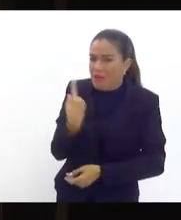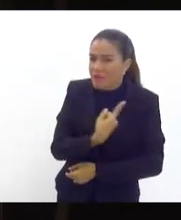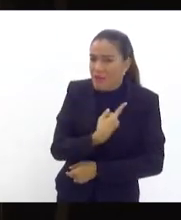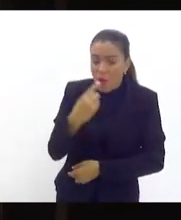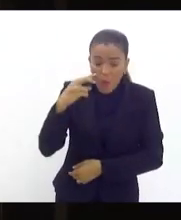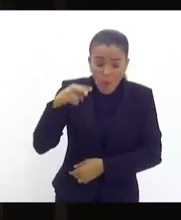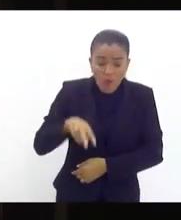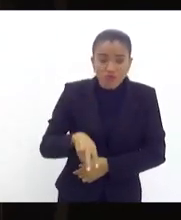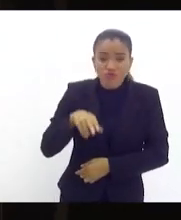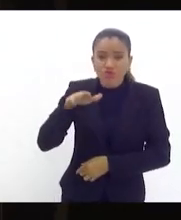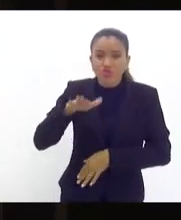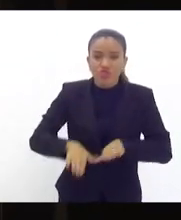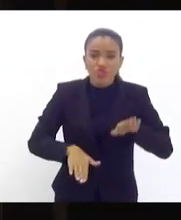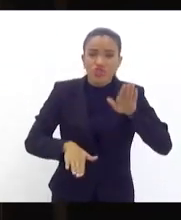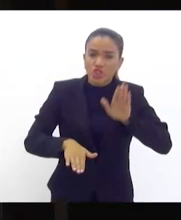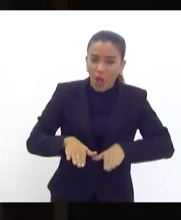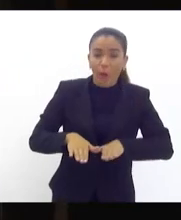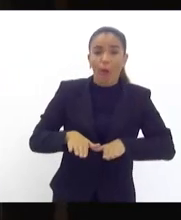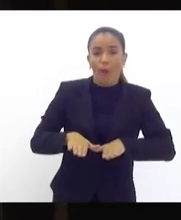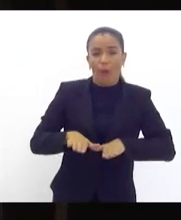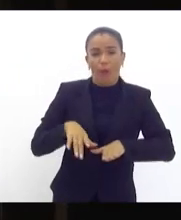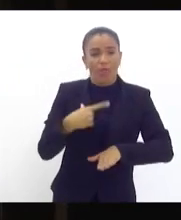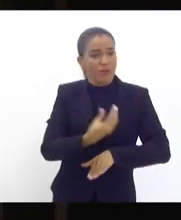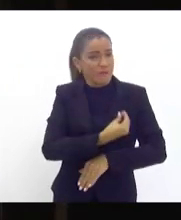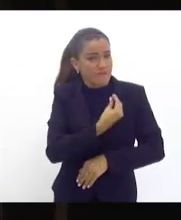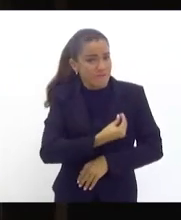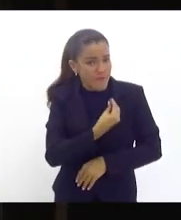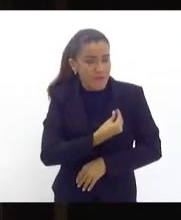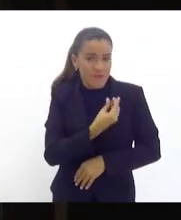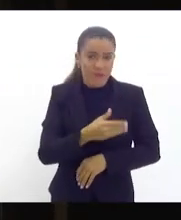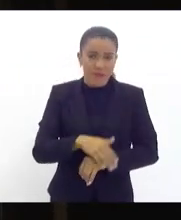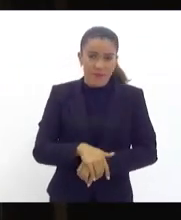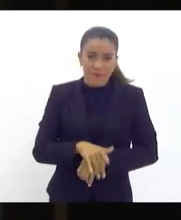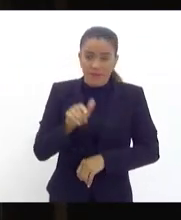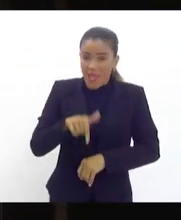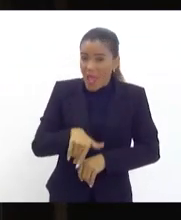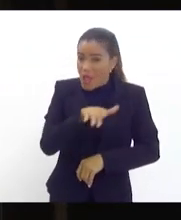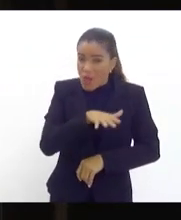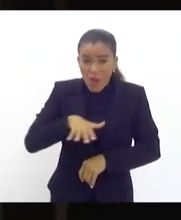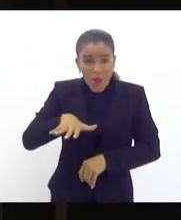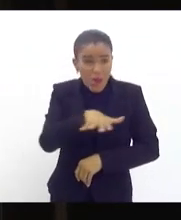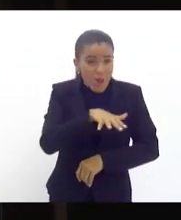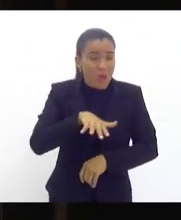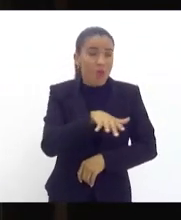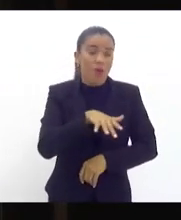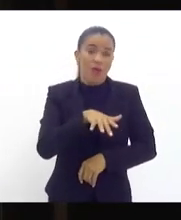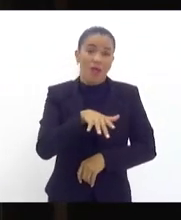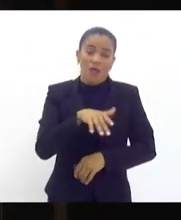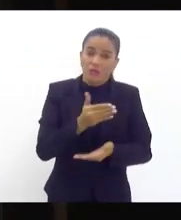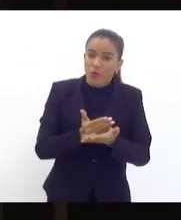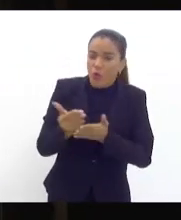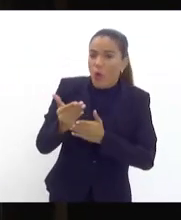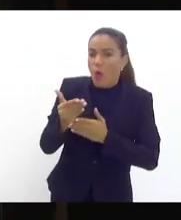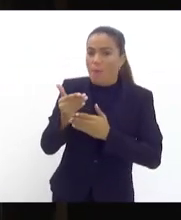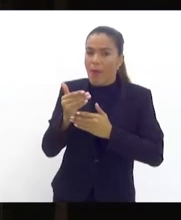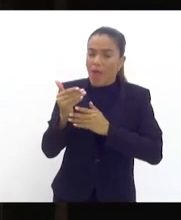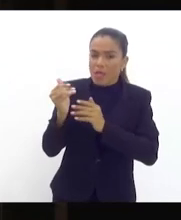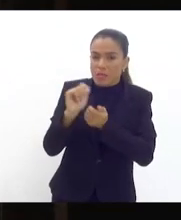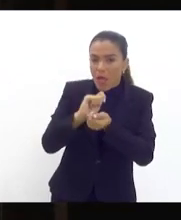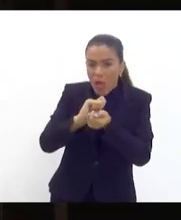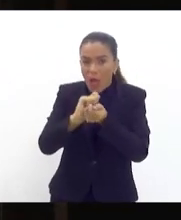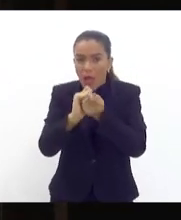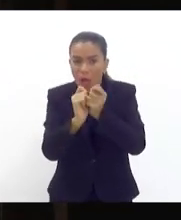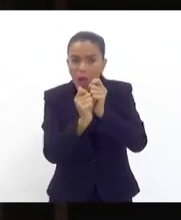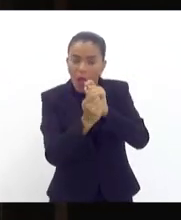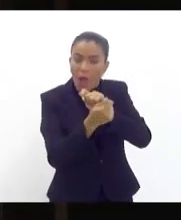que ver o chão é no chão que a gente vive é no chão que a gente que a gente começa a consertar uma